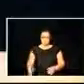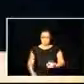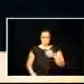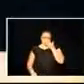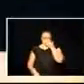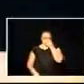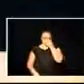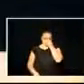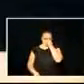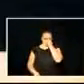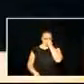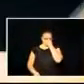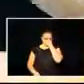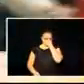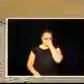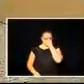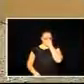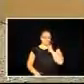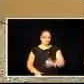Vereadora professora Poliana.